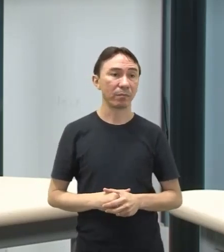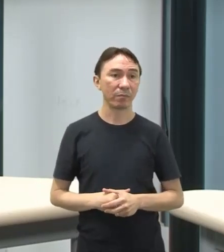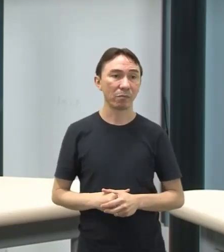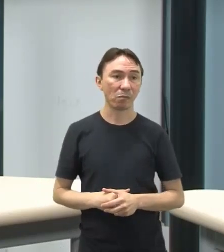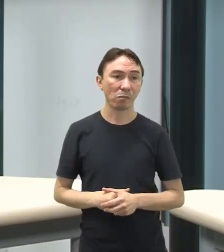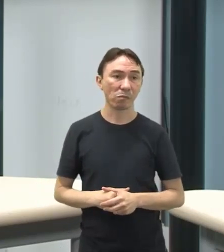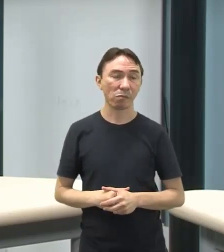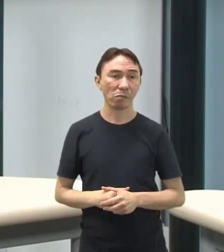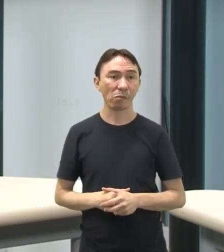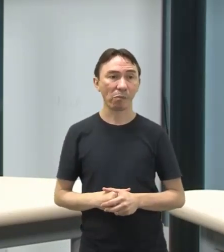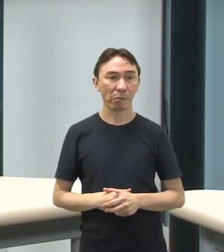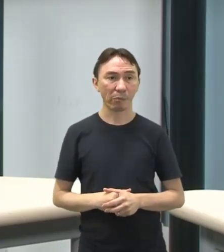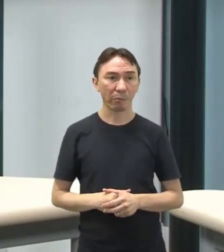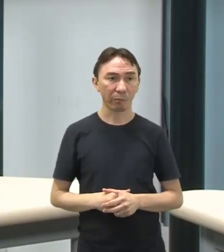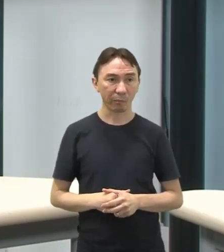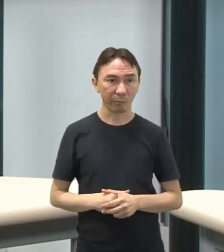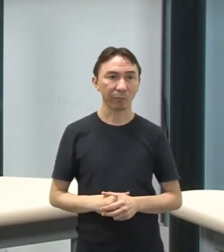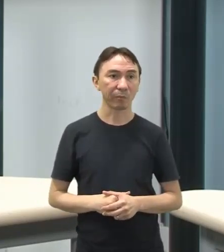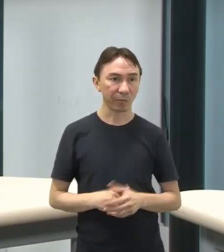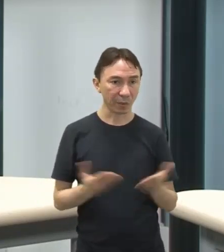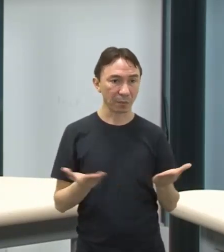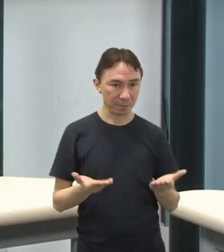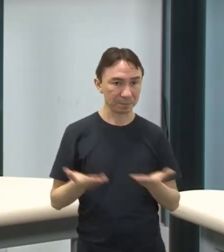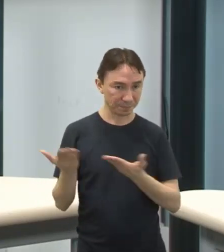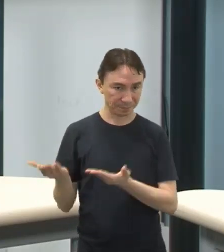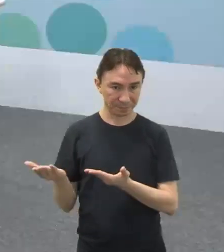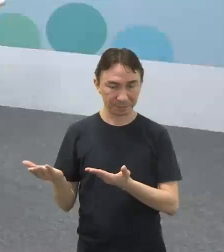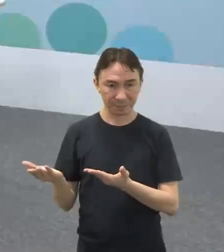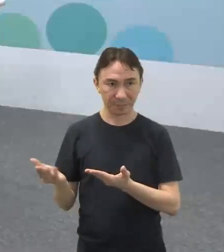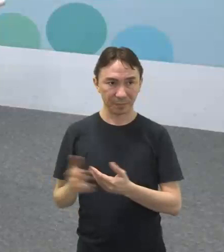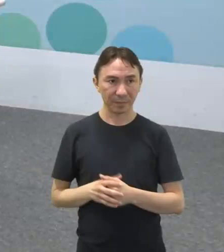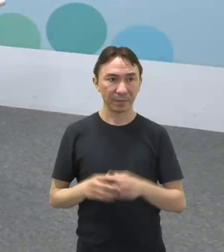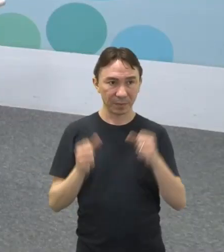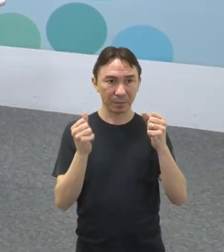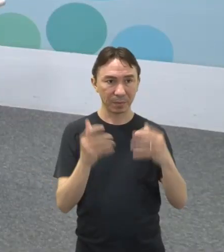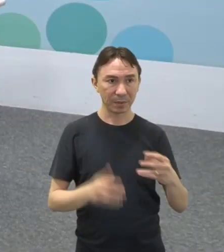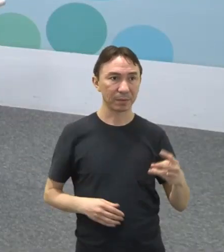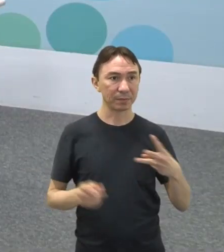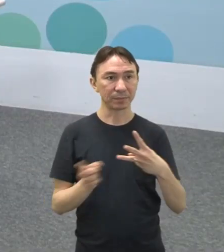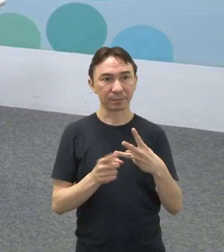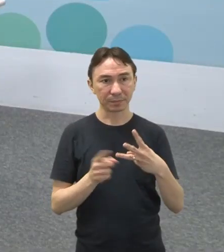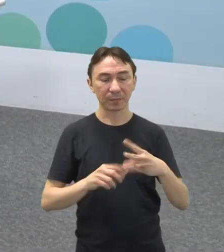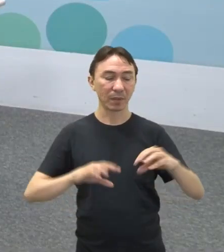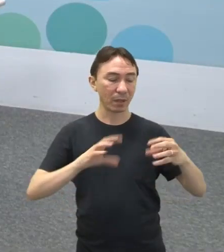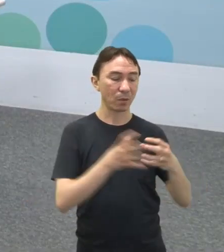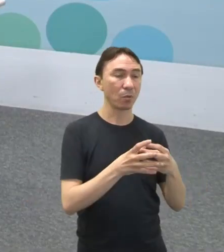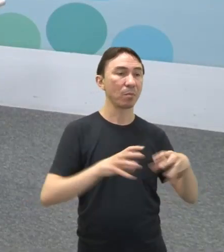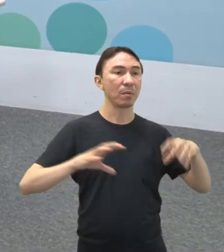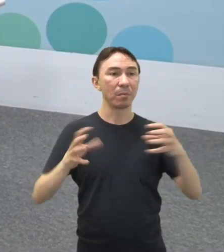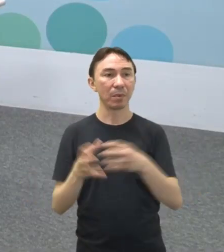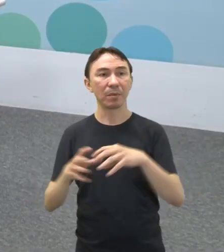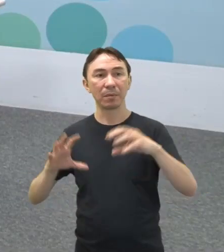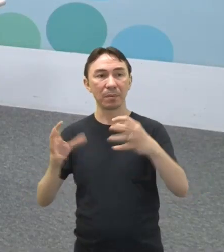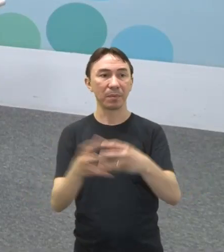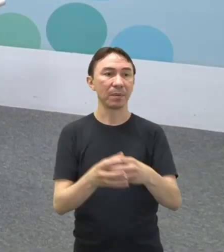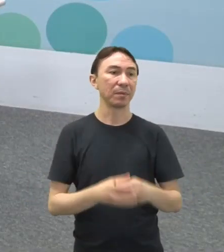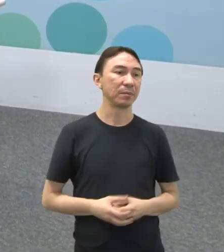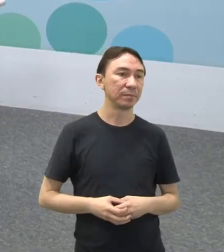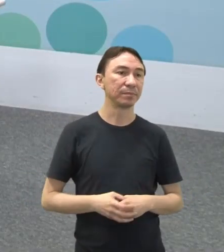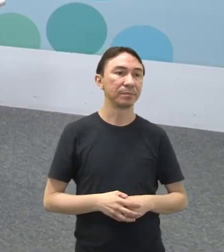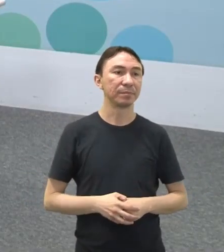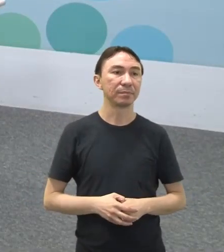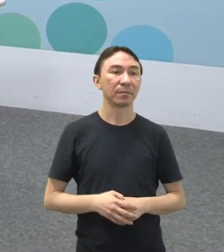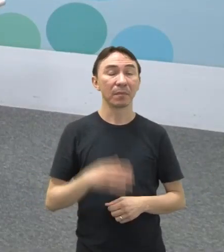agora vou passar aí para o professor Vanderlei para ele continuar falando dos agrupamentos muito bem muito obrigado o professor